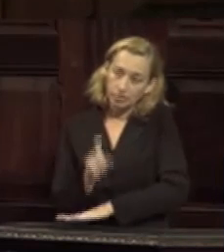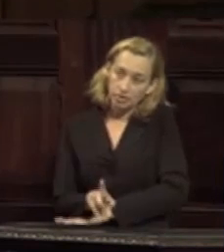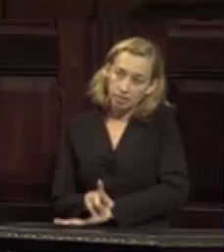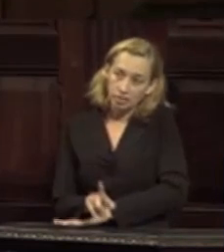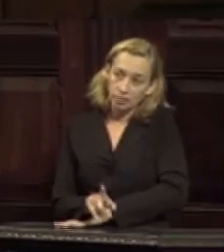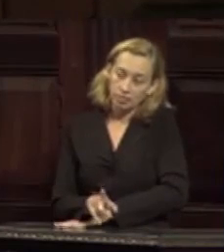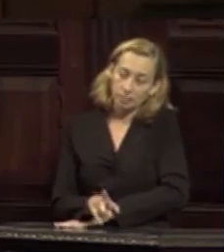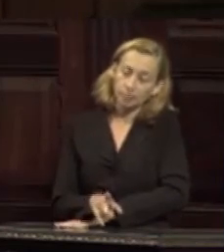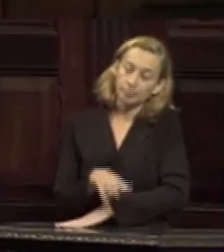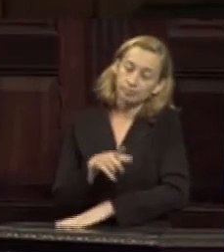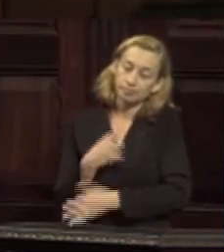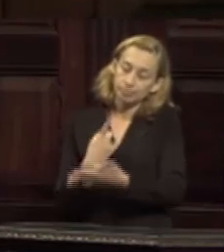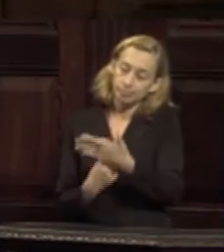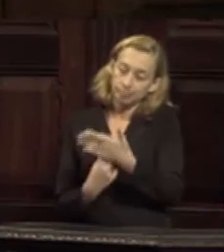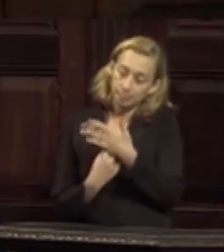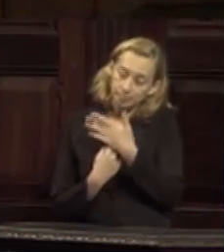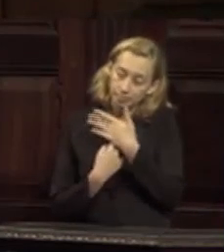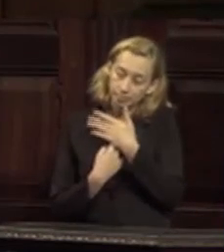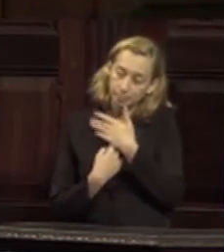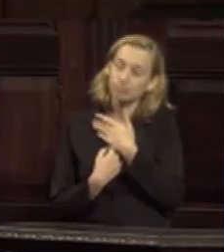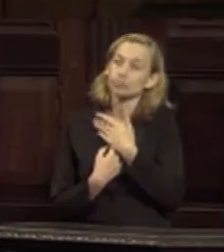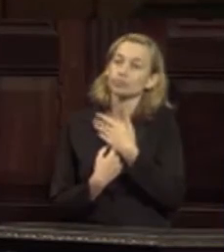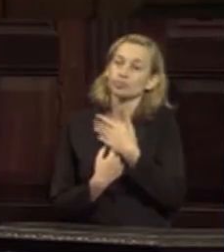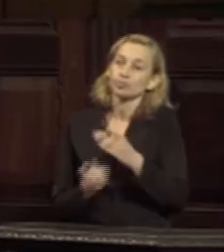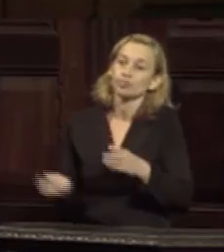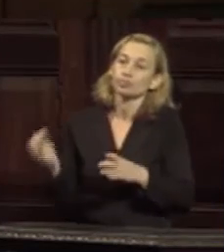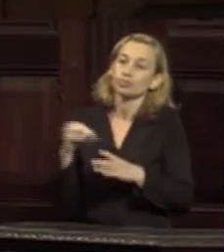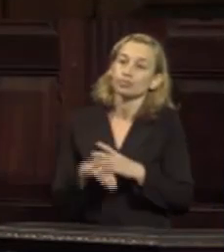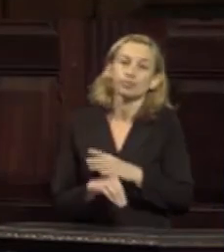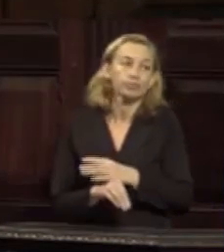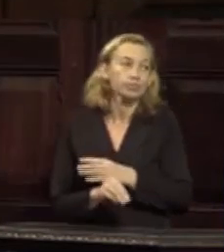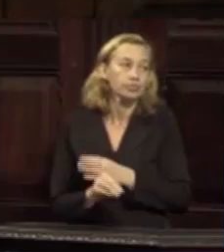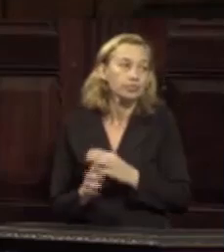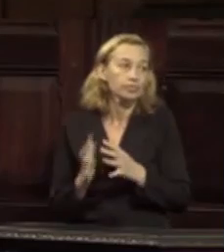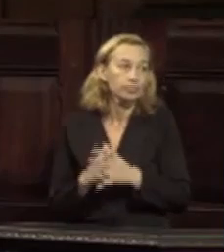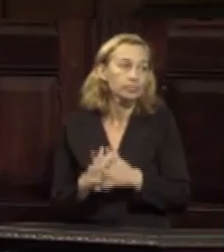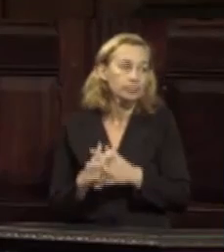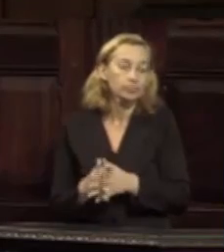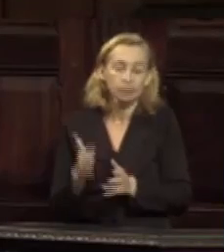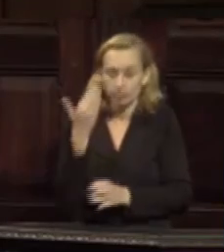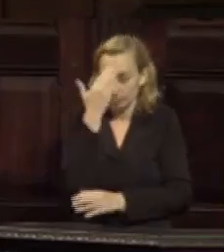preservadas dentro desse caos nacional que são as Forças Armadas. Obrigado.